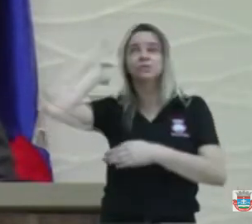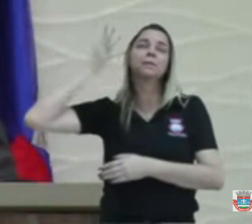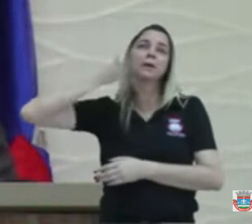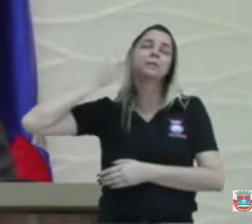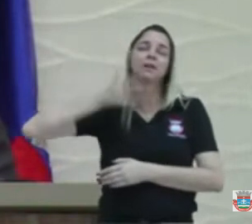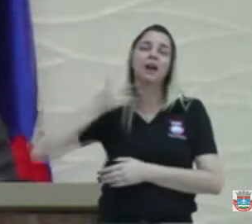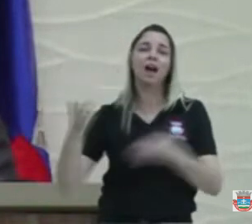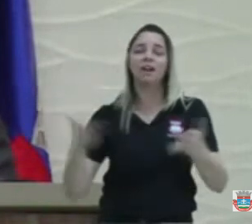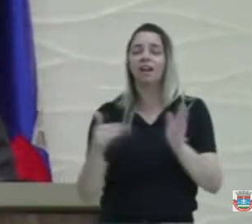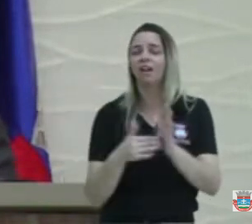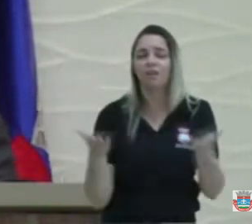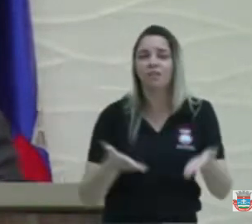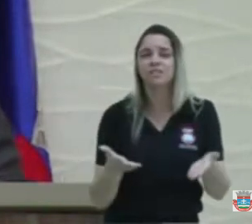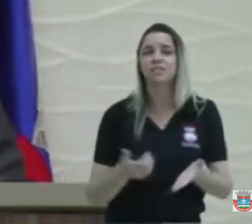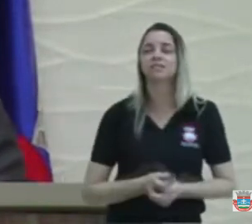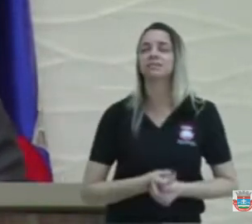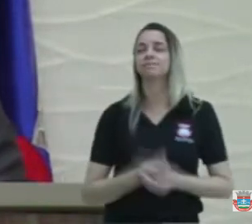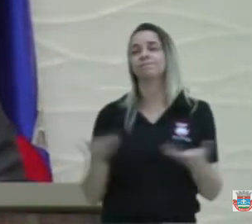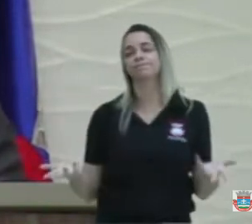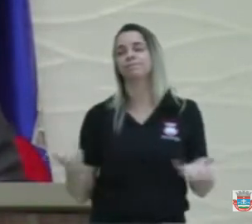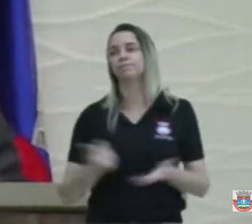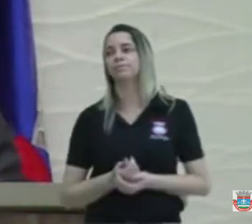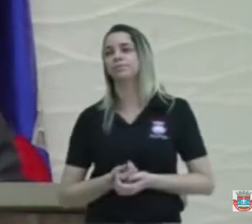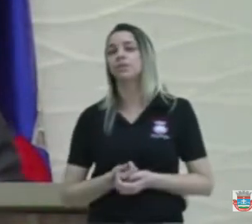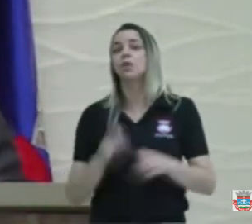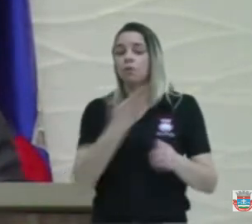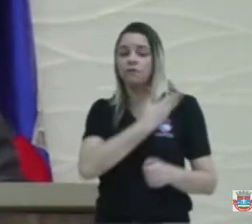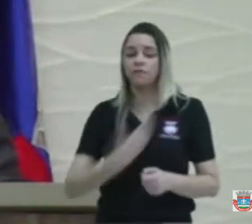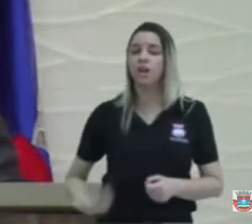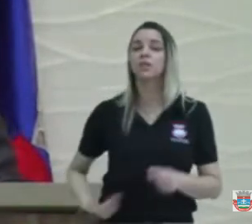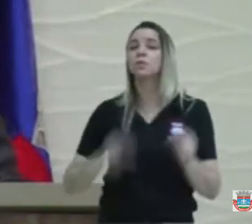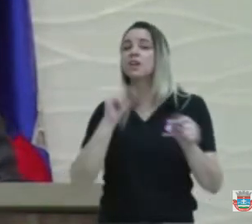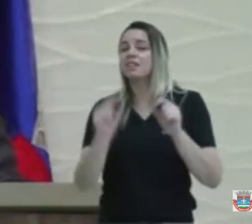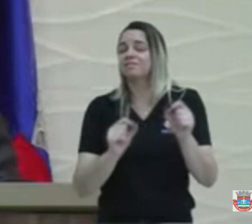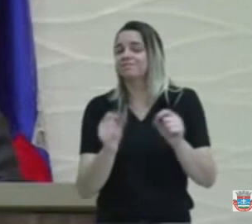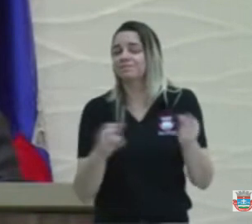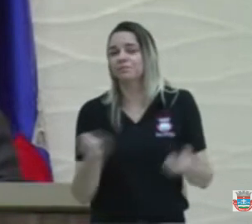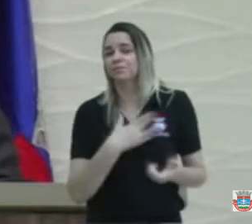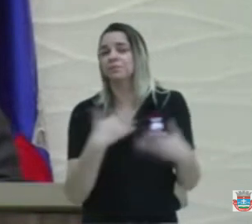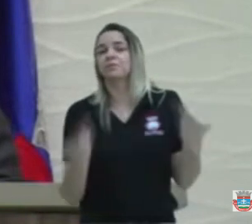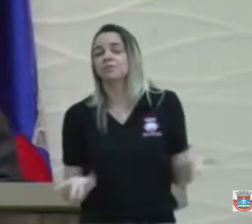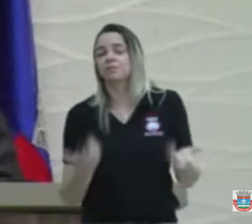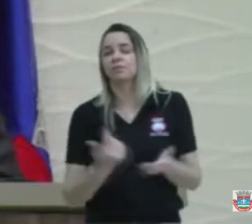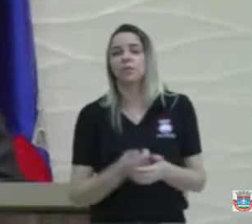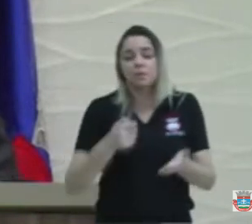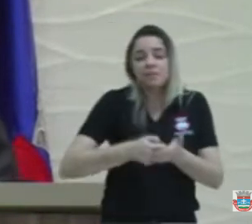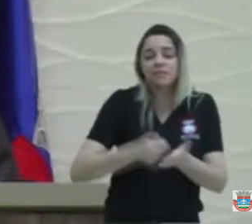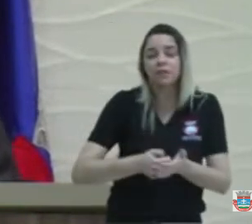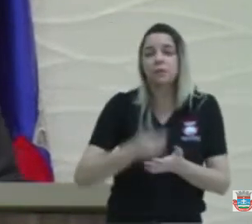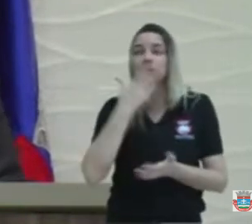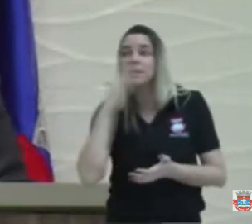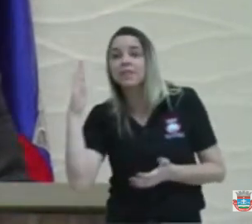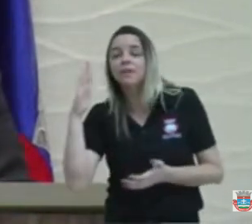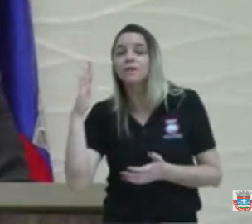de hoje, qual foi a obra estruturante que teve nesse governo. A gente está cobrando aqui o que o prefeito prometeu em